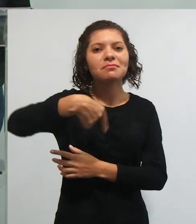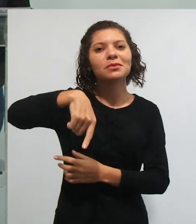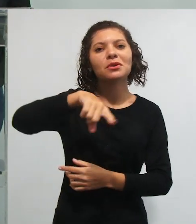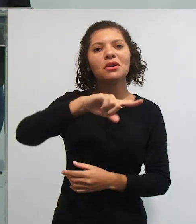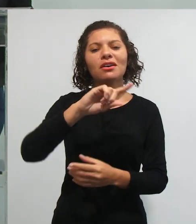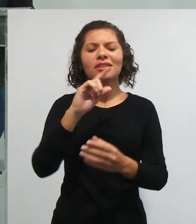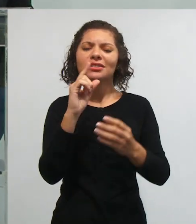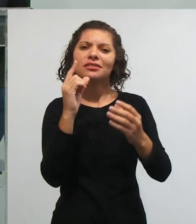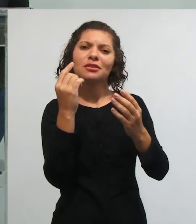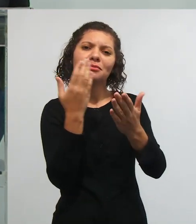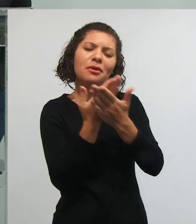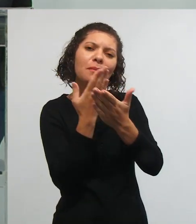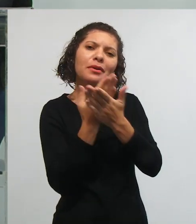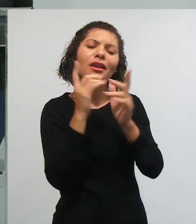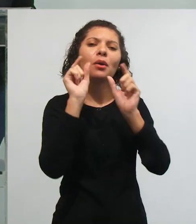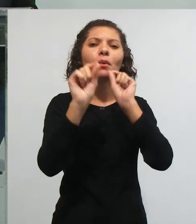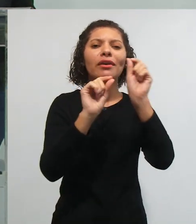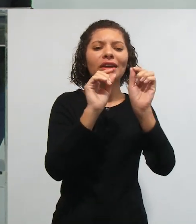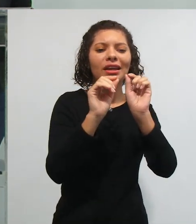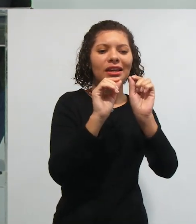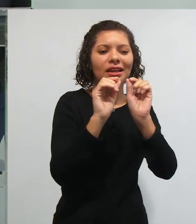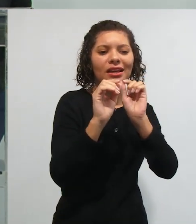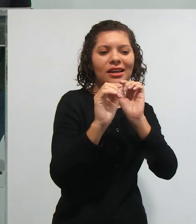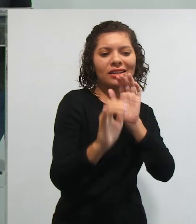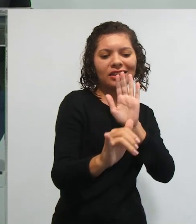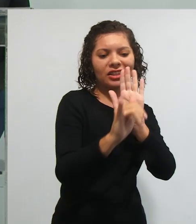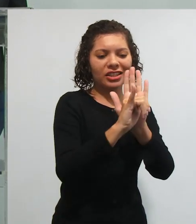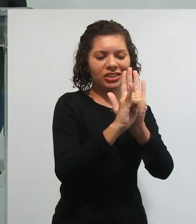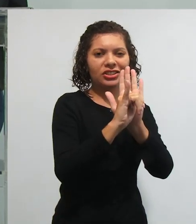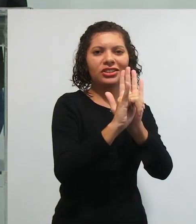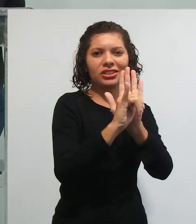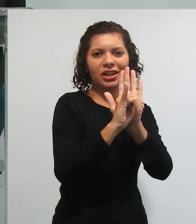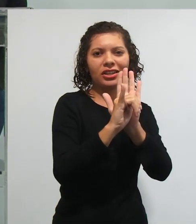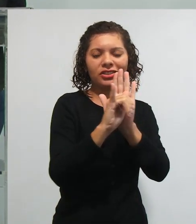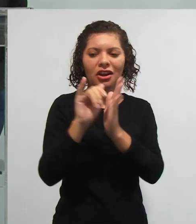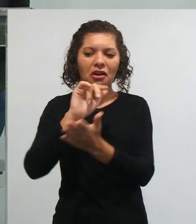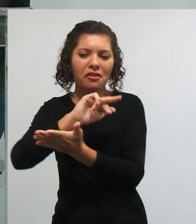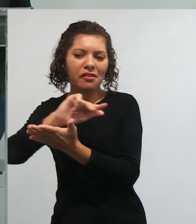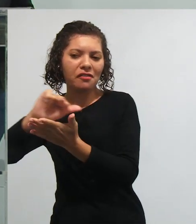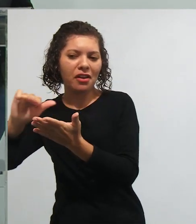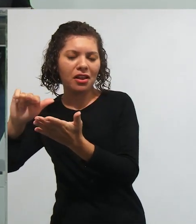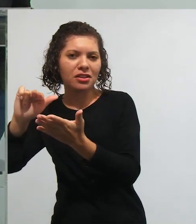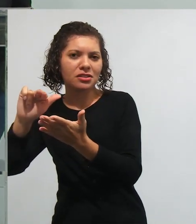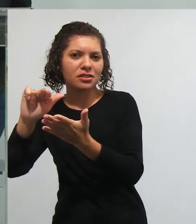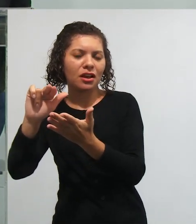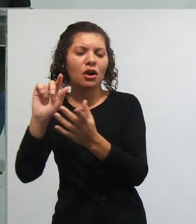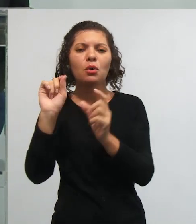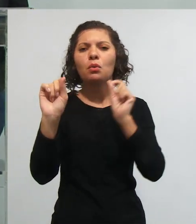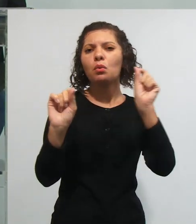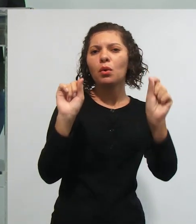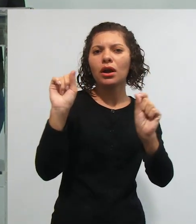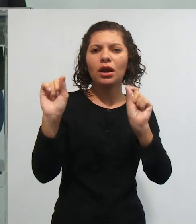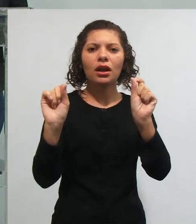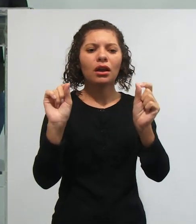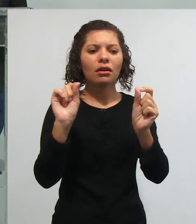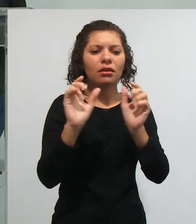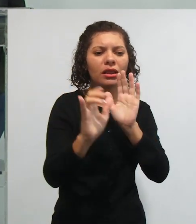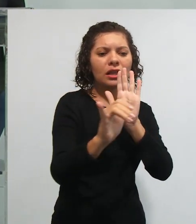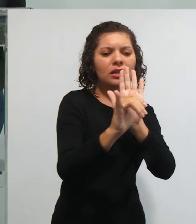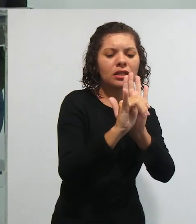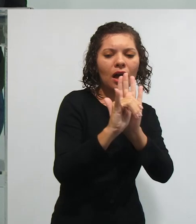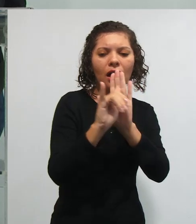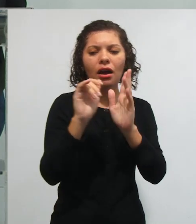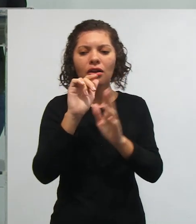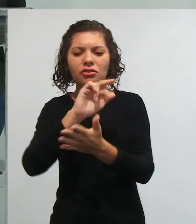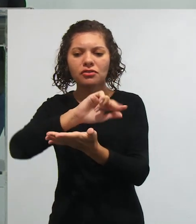nós vamos falar sobre identidade e diferença o que é identidade e diferença na sociedade identidade de diferença